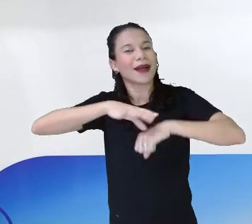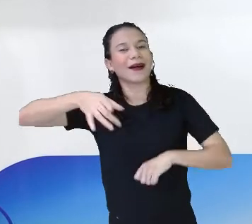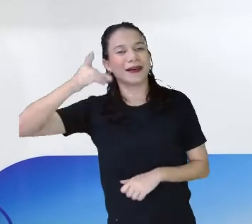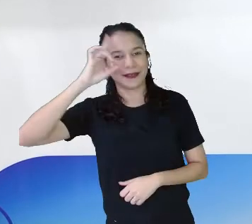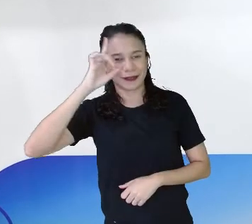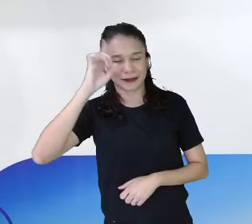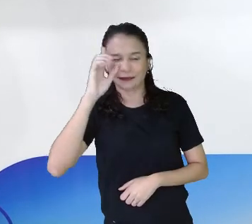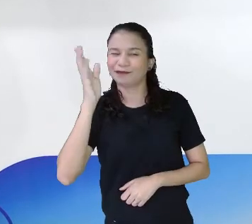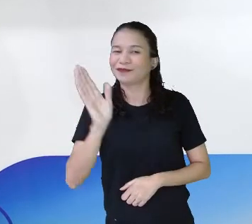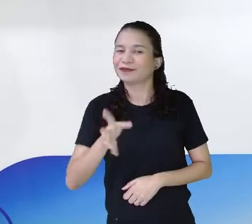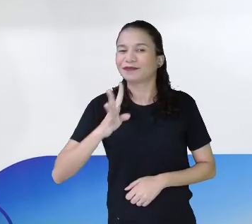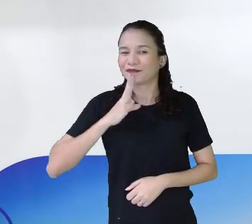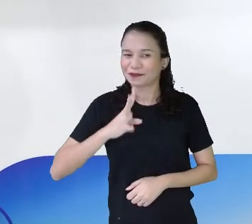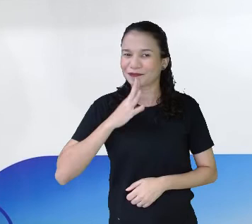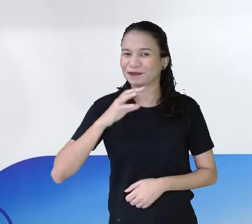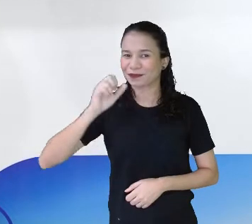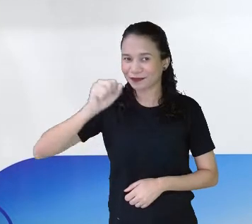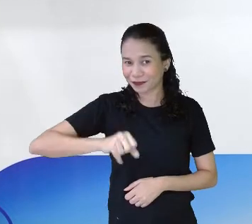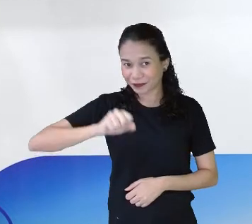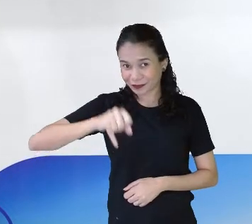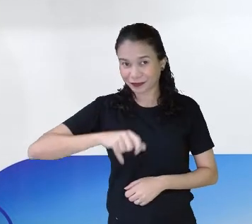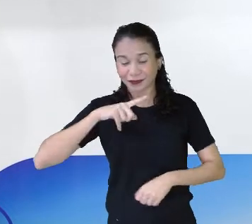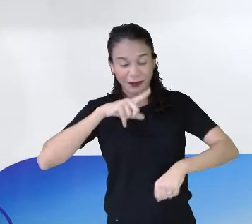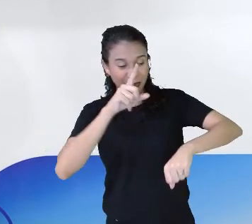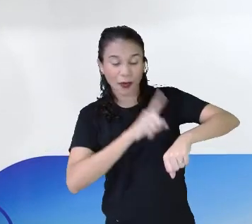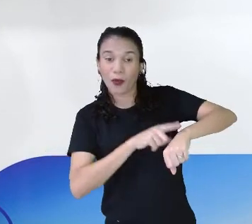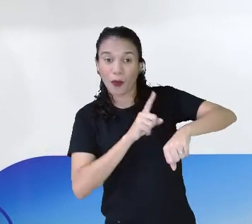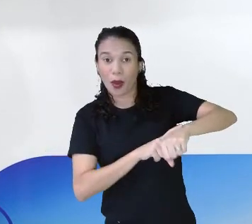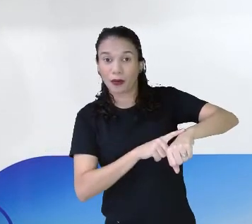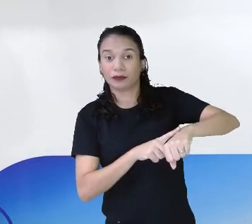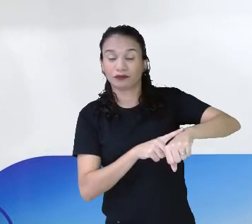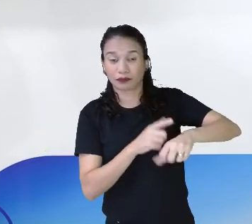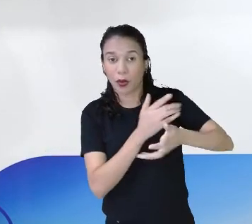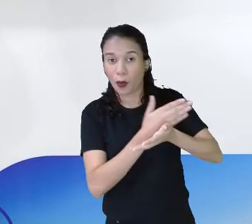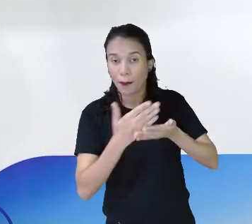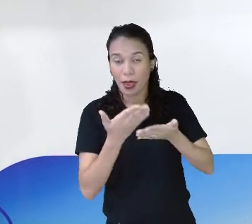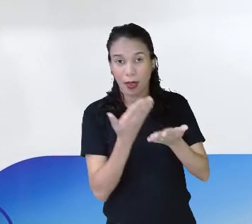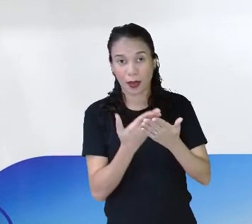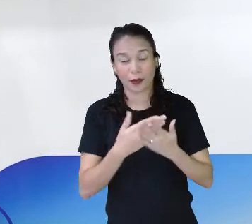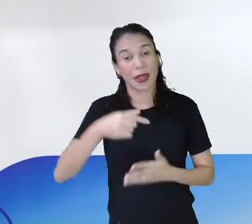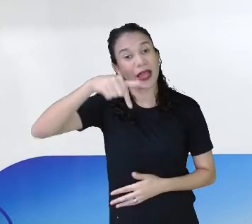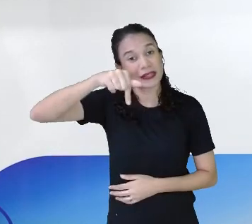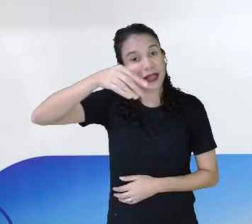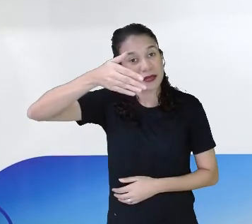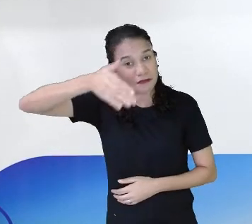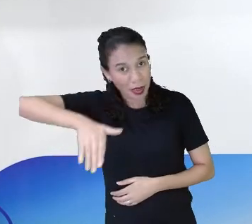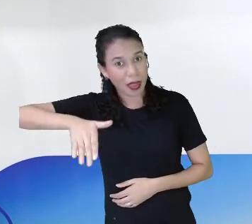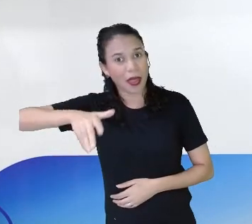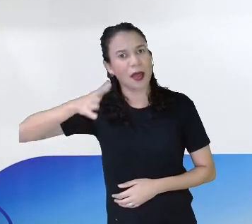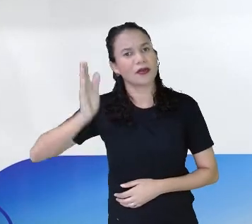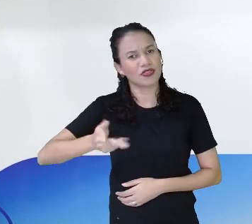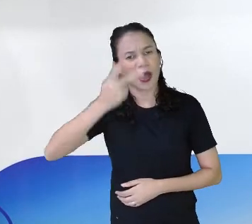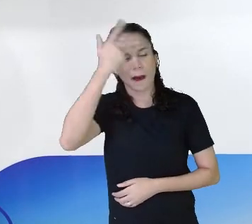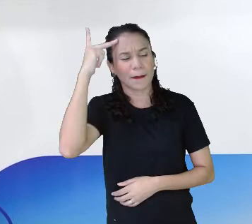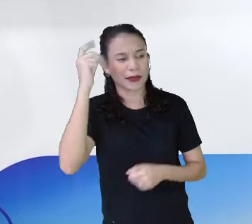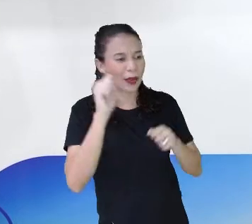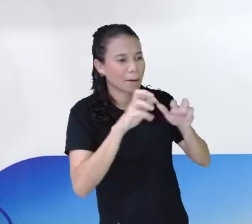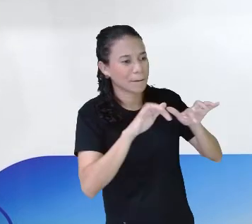vocês já conhecem bem, né? O horário, a gente começa a nossa aula às 7h30, já tinha pessoa aí no